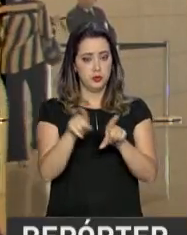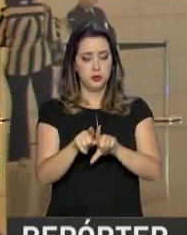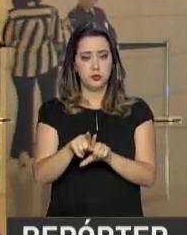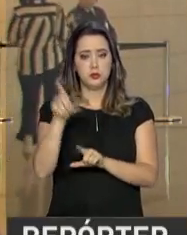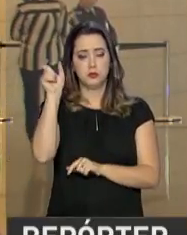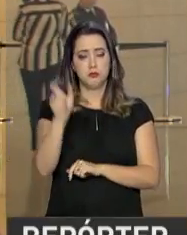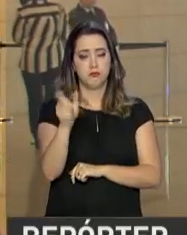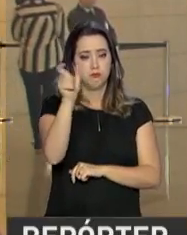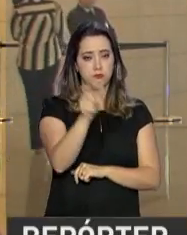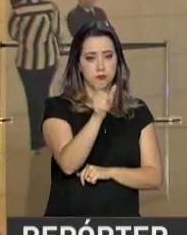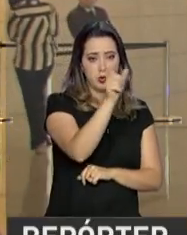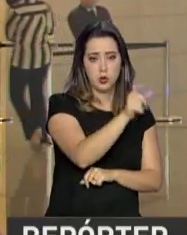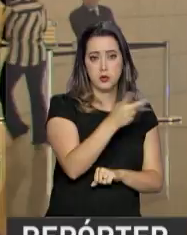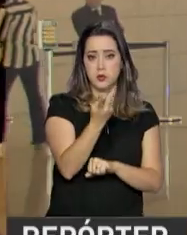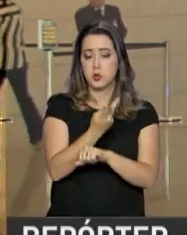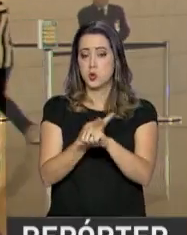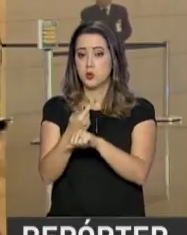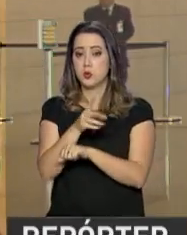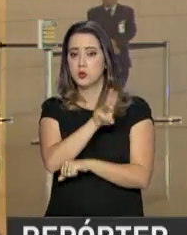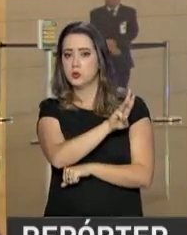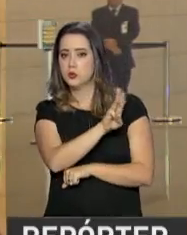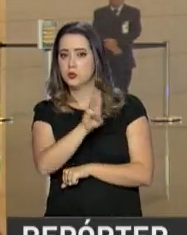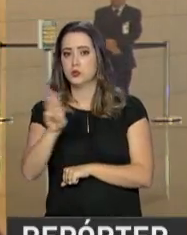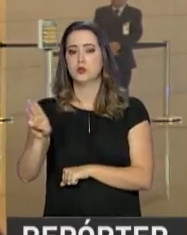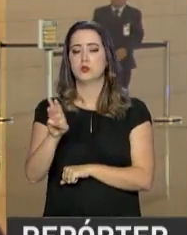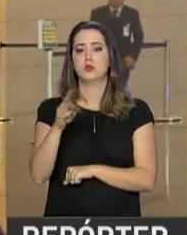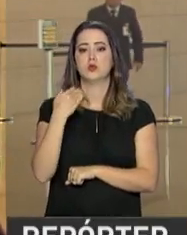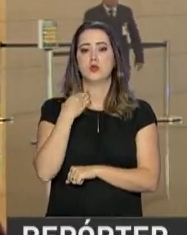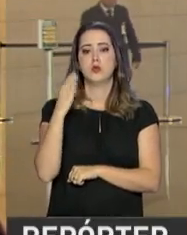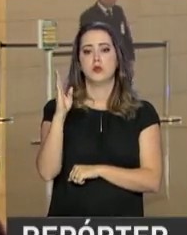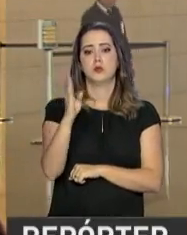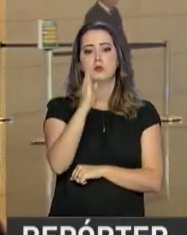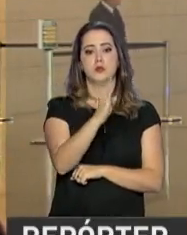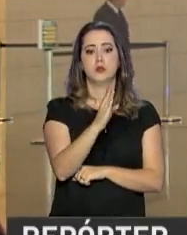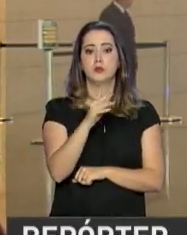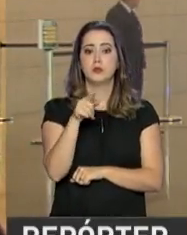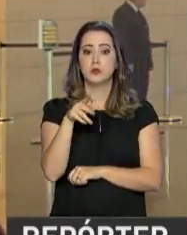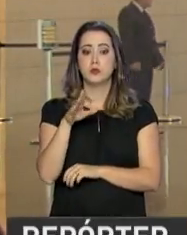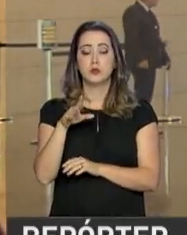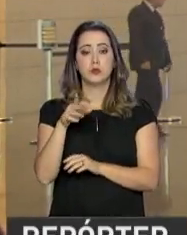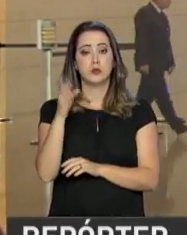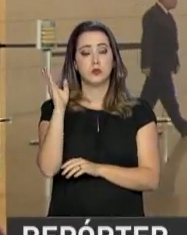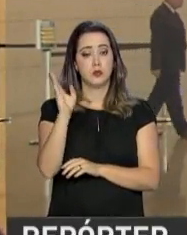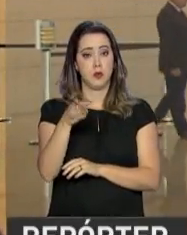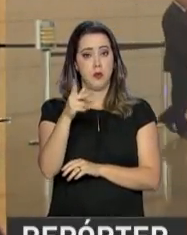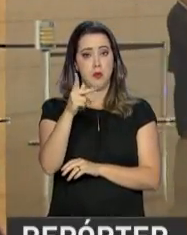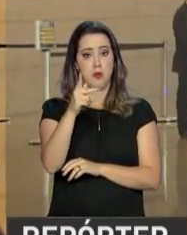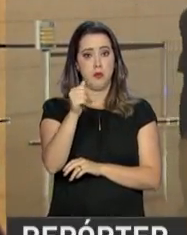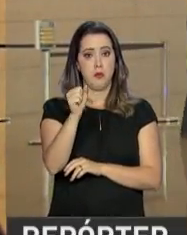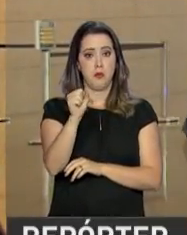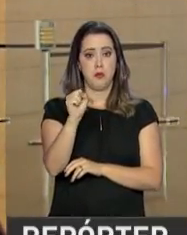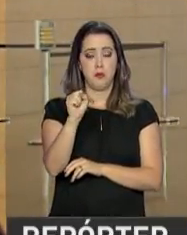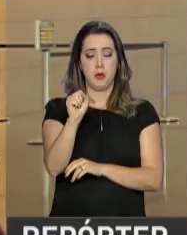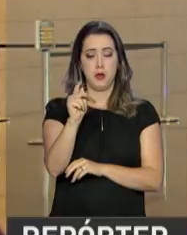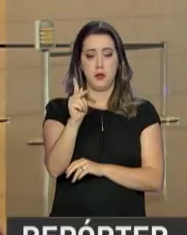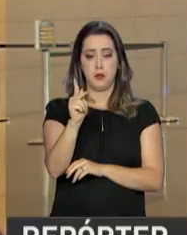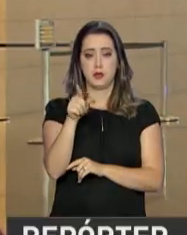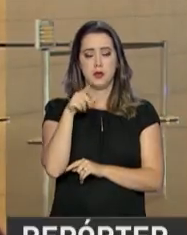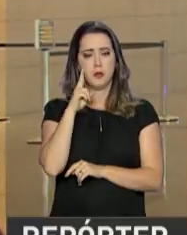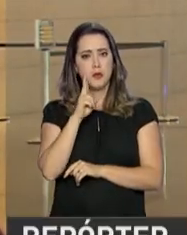eles procurem o site o banco do brasil bb ponto com.br barra pasep e